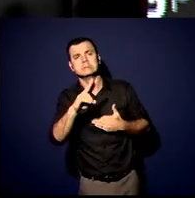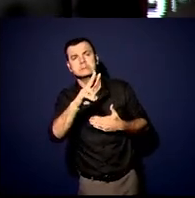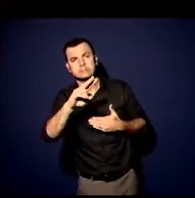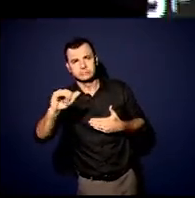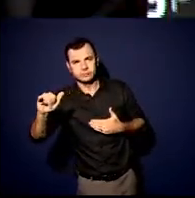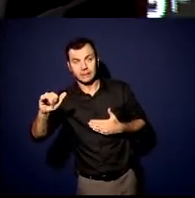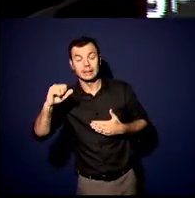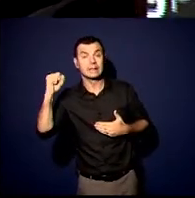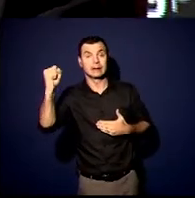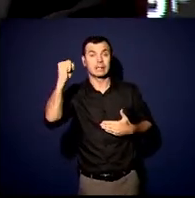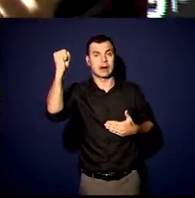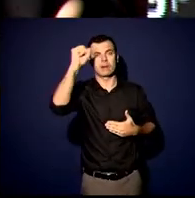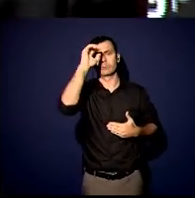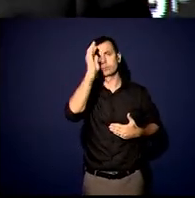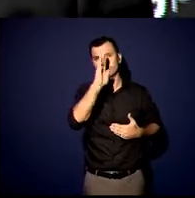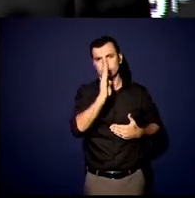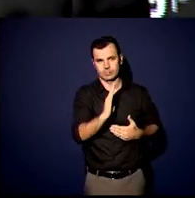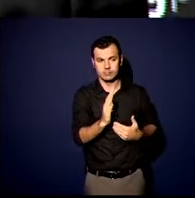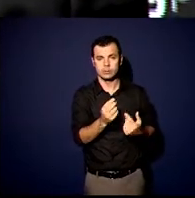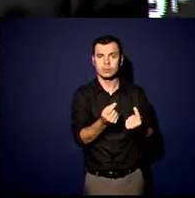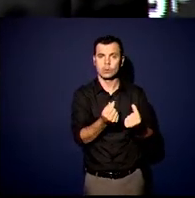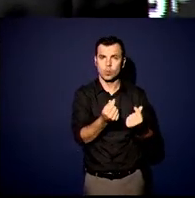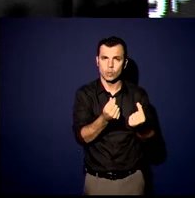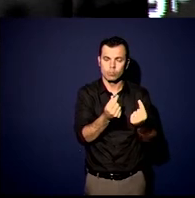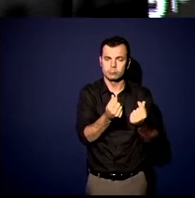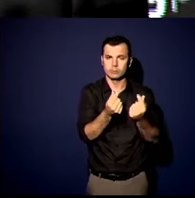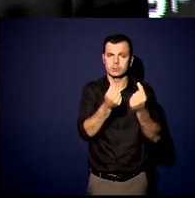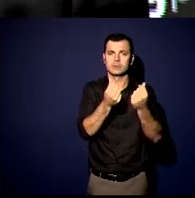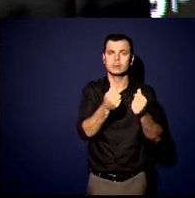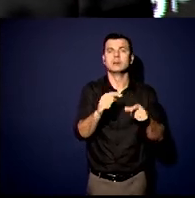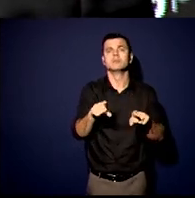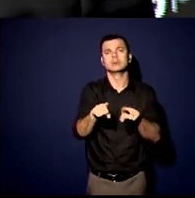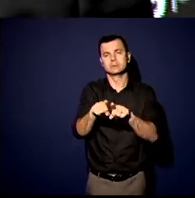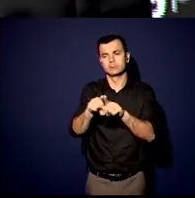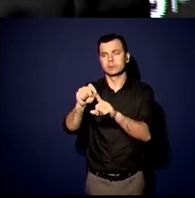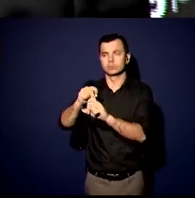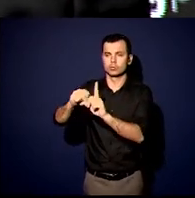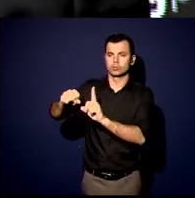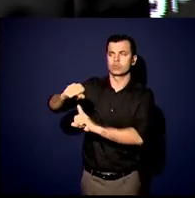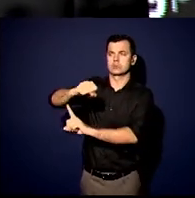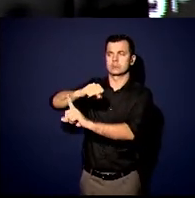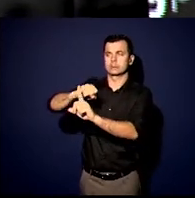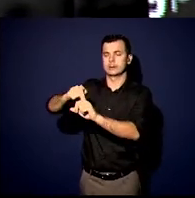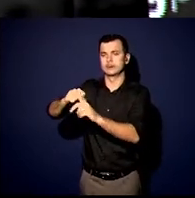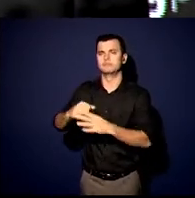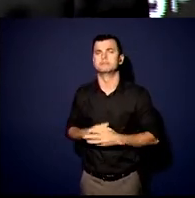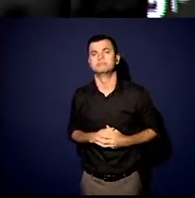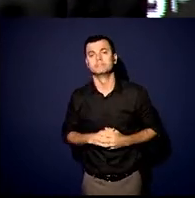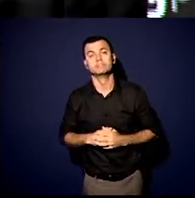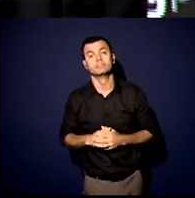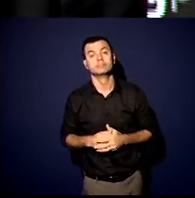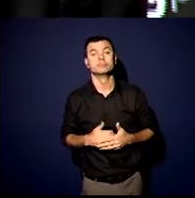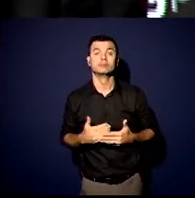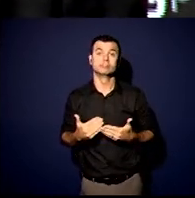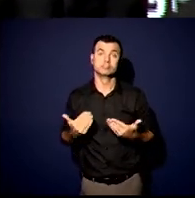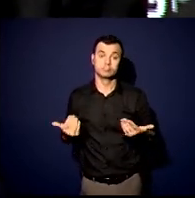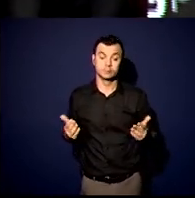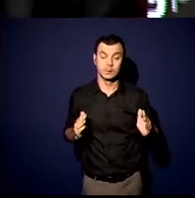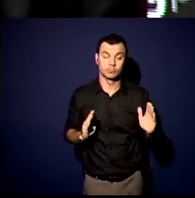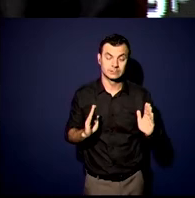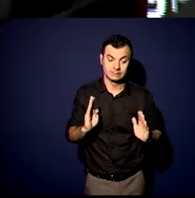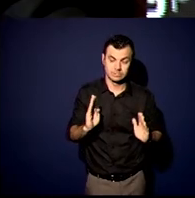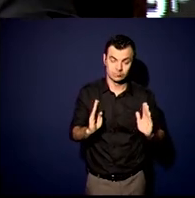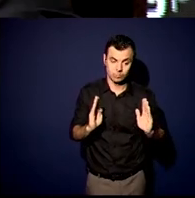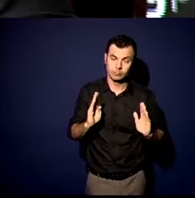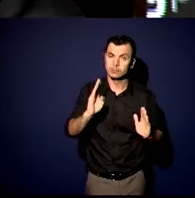não só no econômico mas no terreno social Então acho que esse momento que o Brasil vive